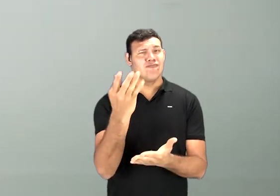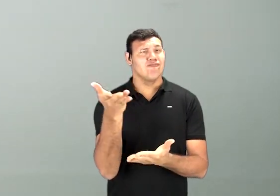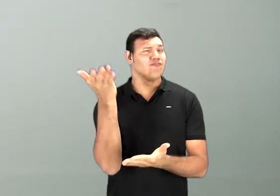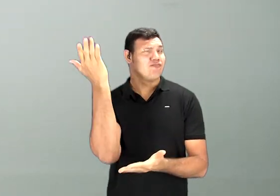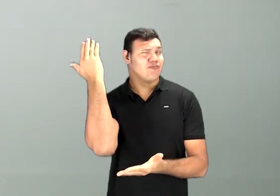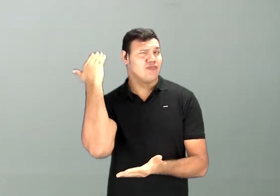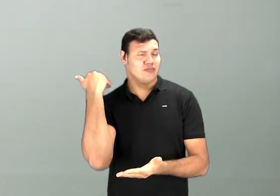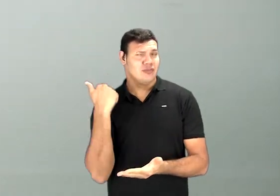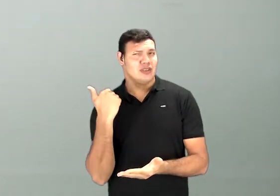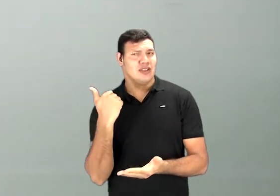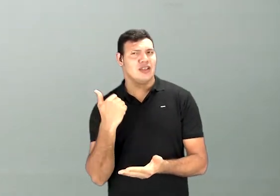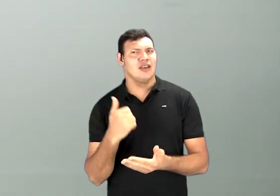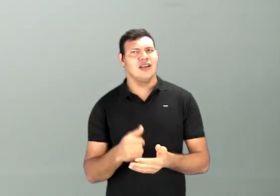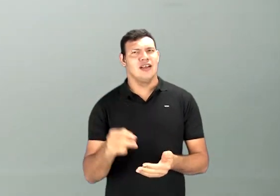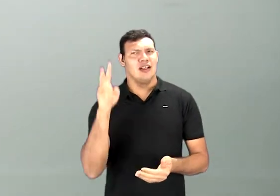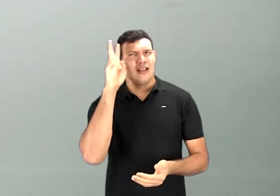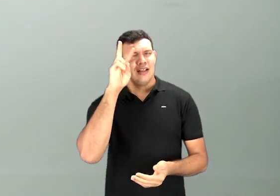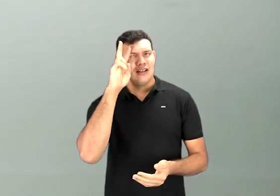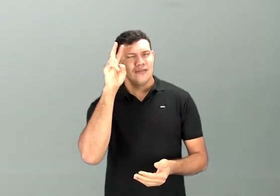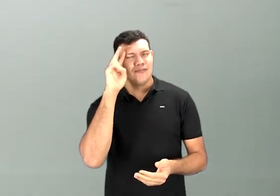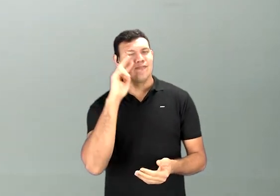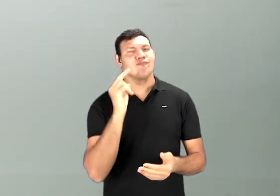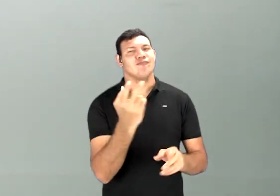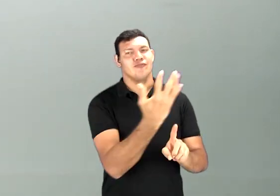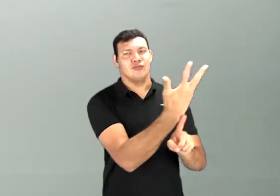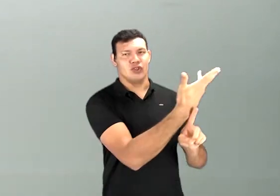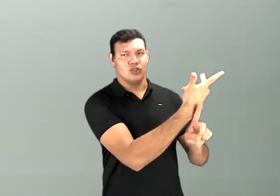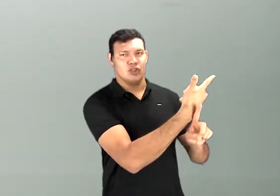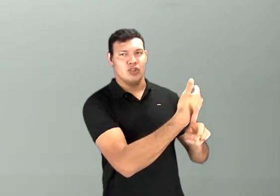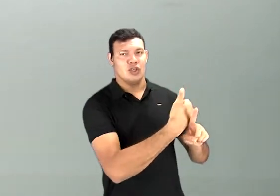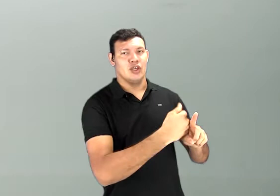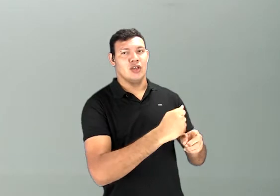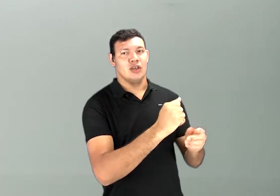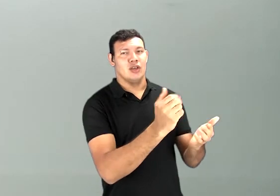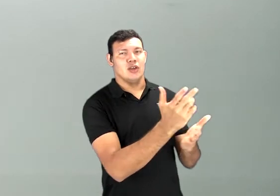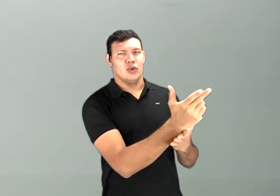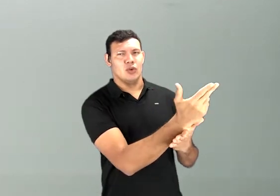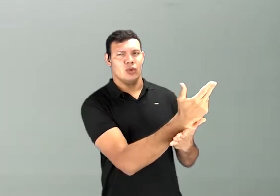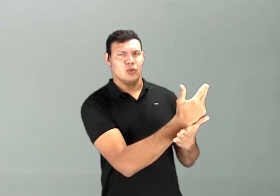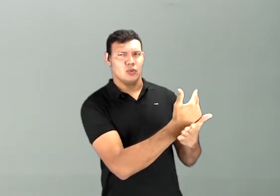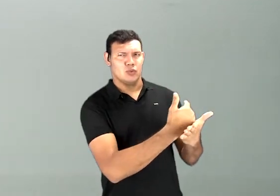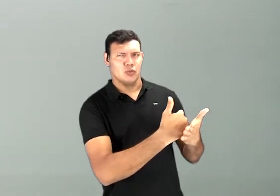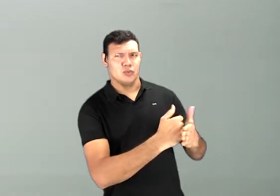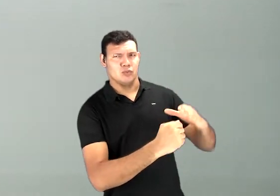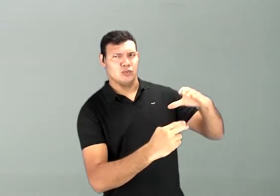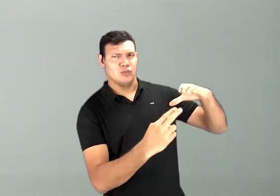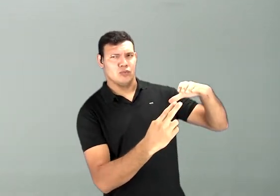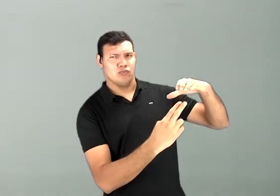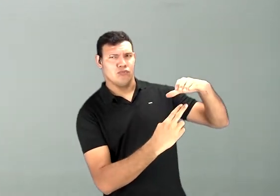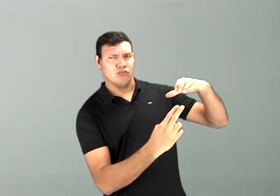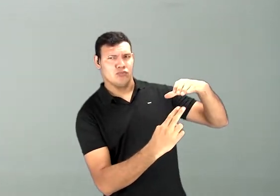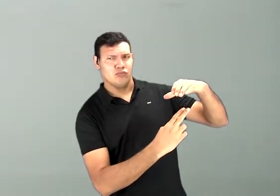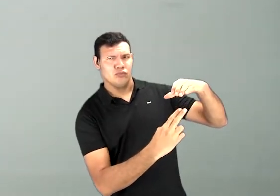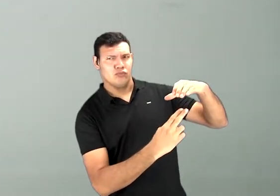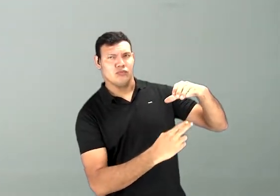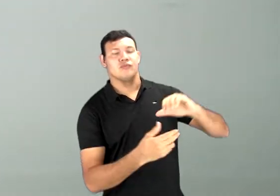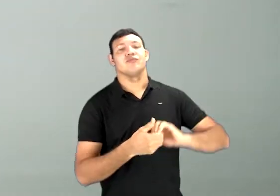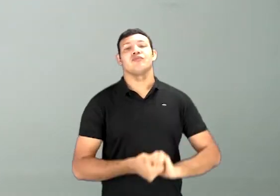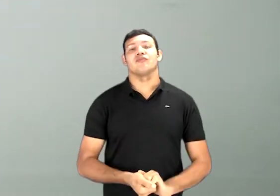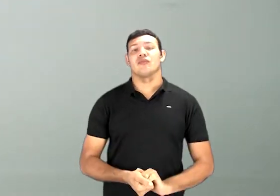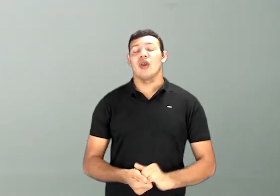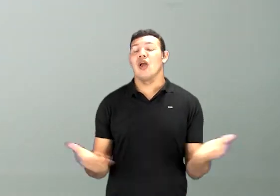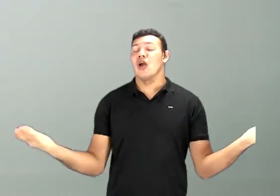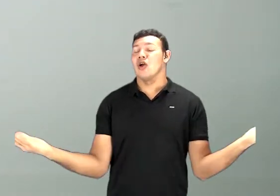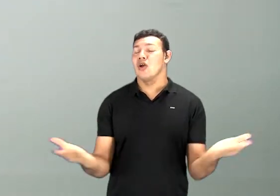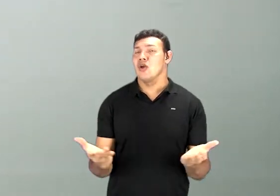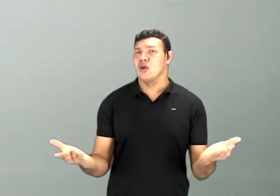sobre arte rupestre. Depois fomos para a arte na Idade Antiga e arte na Idade Média. Hoje nós começamos